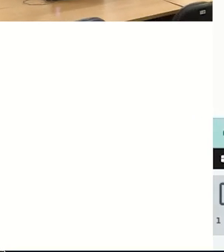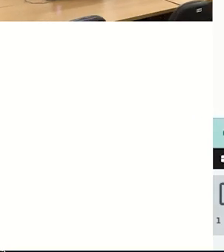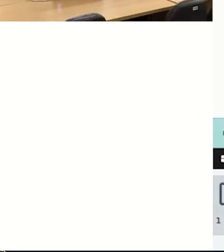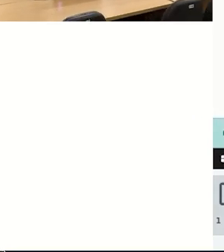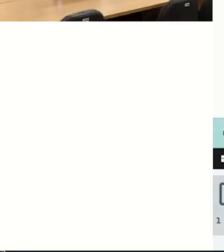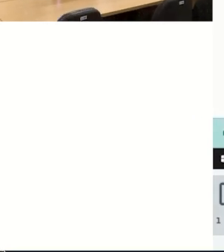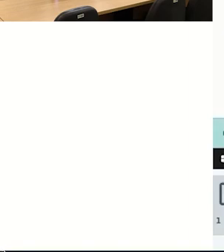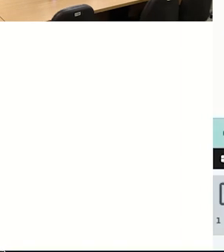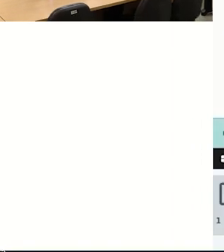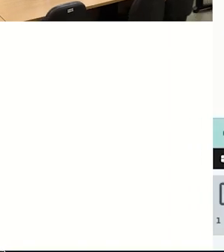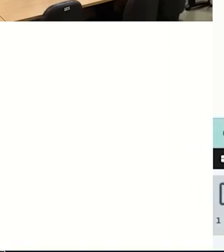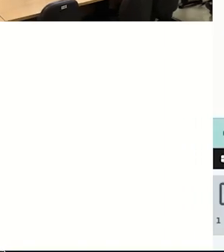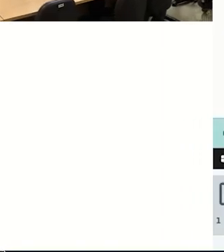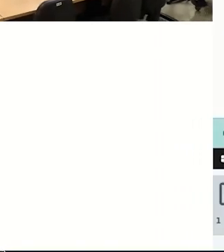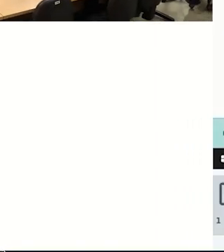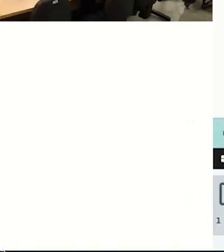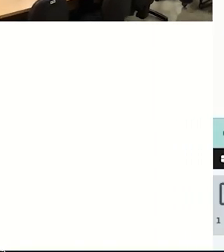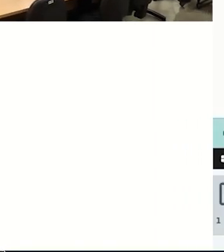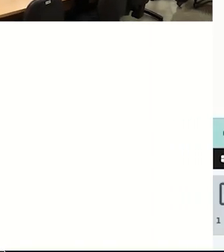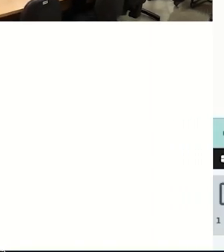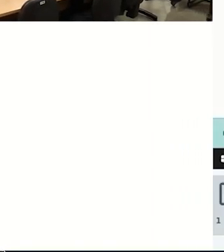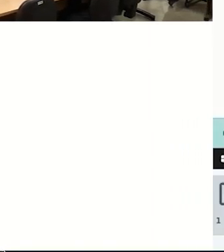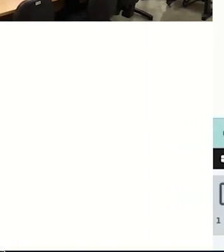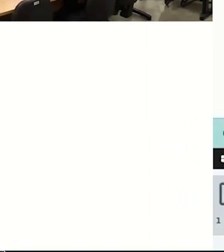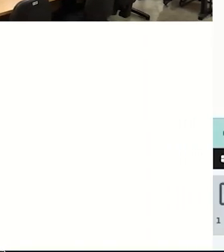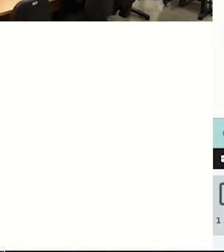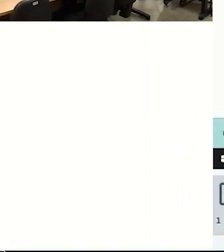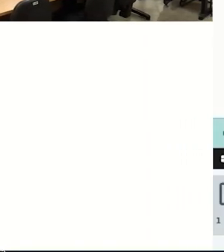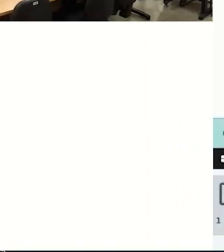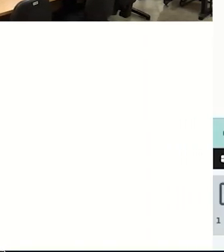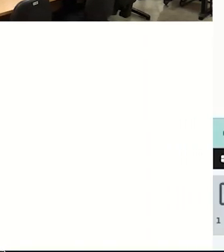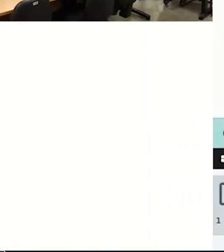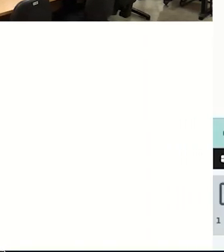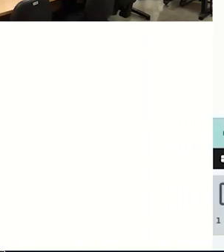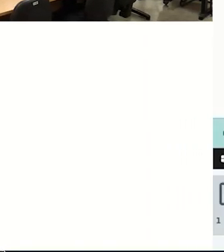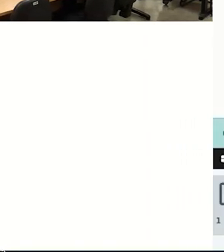Estamos nos aproximando já de metade da lista.